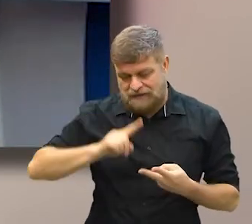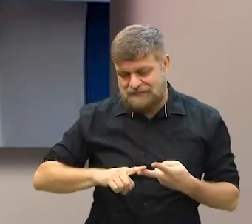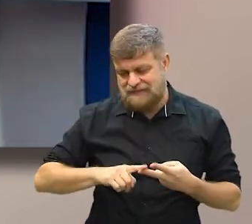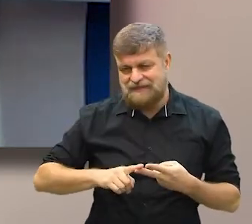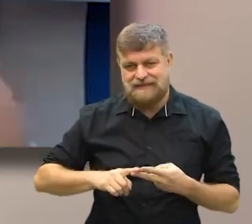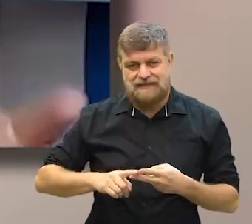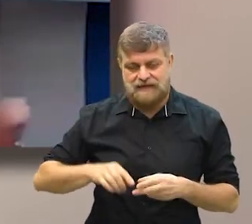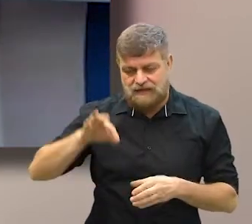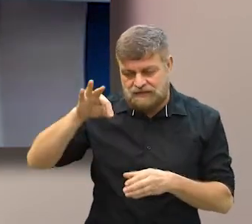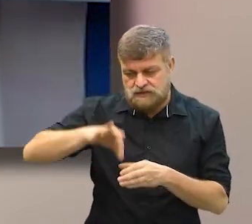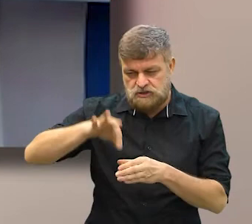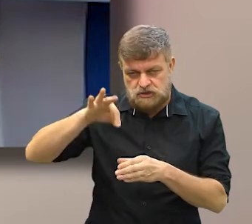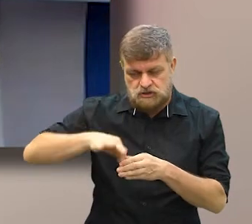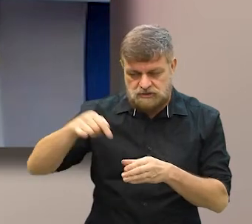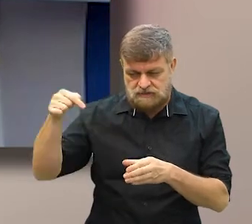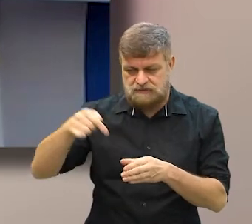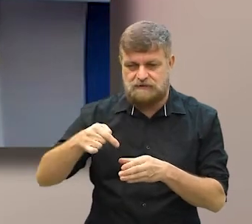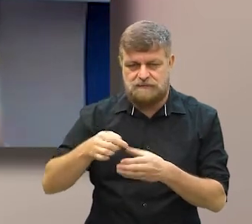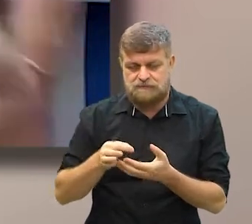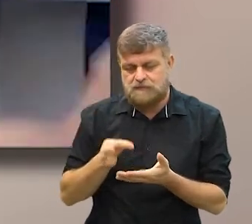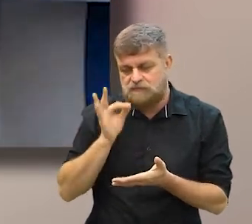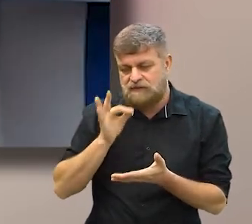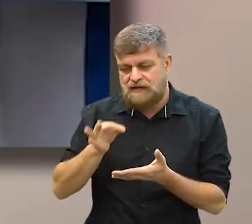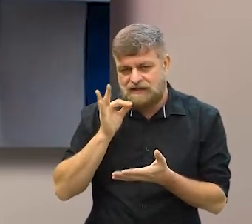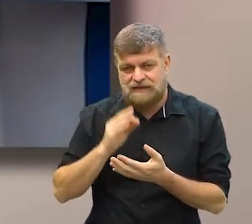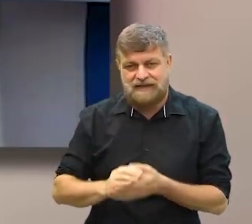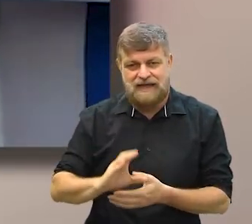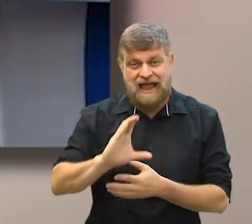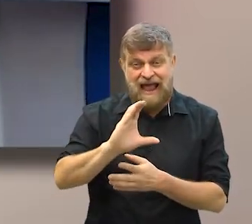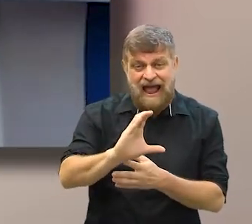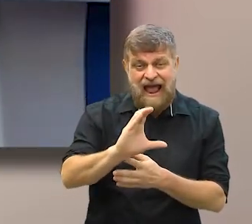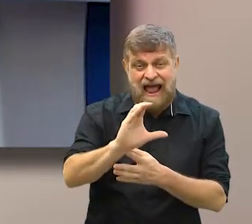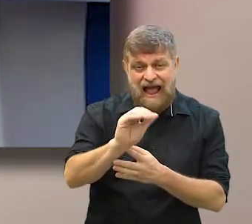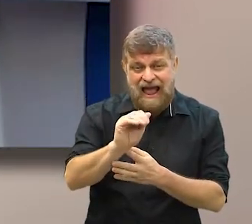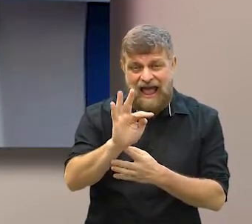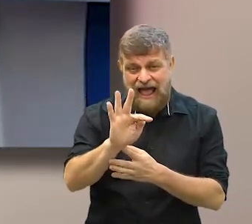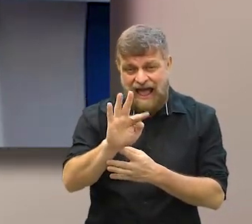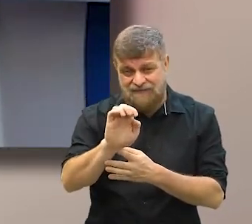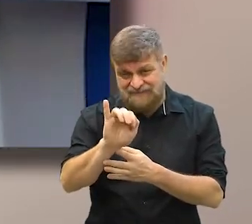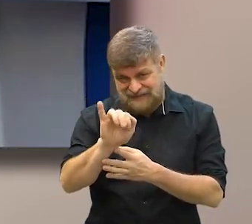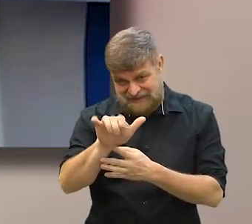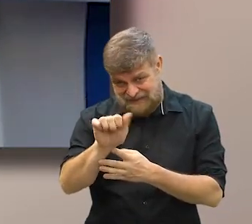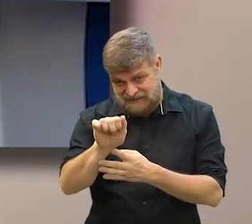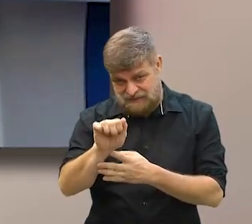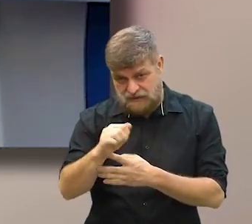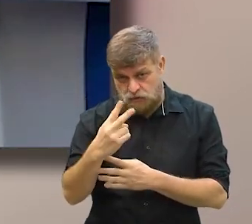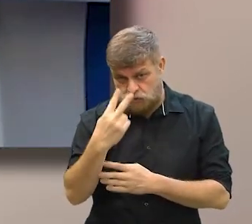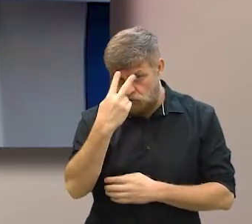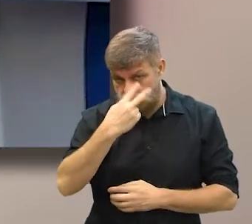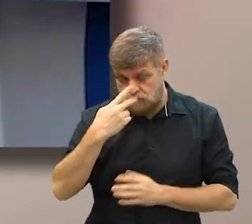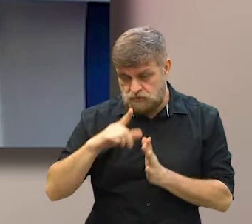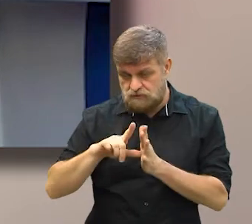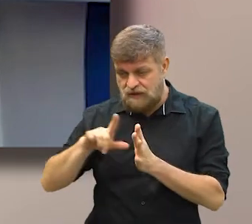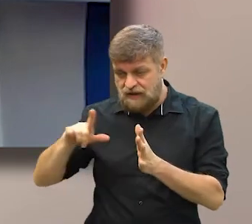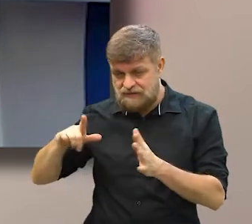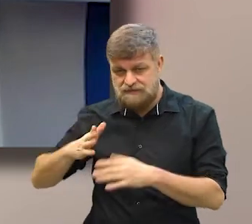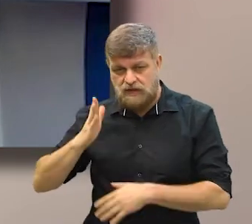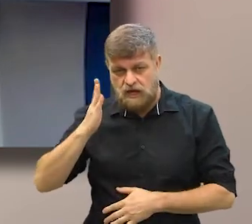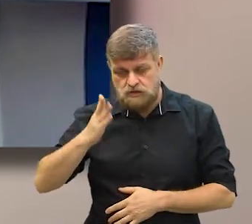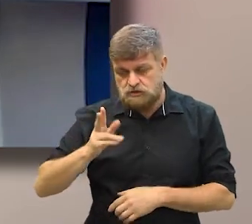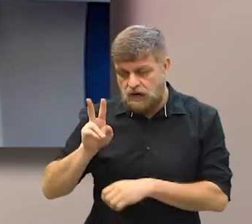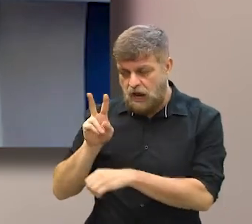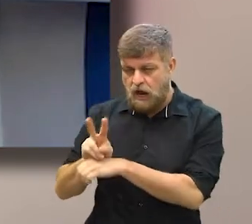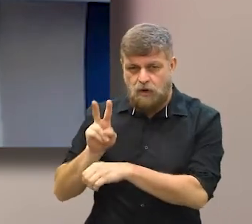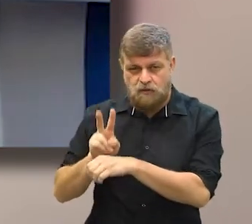refrigerante, chás que tenham muita cafeína. E 2 horas antes de dormir, também já